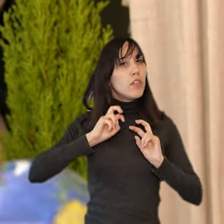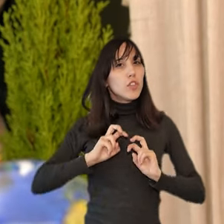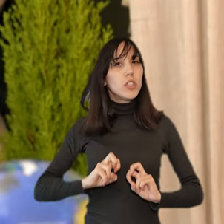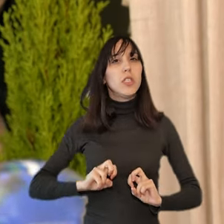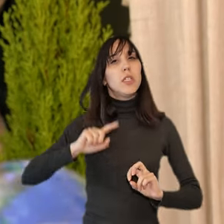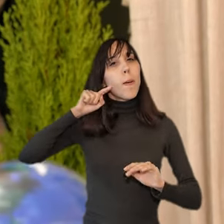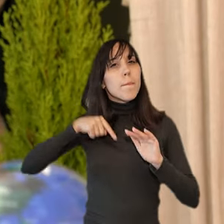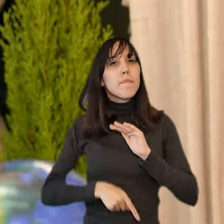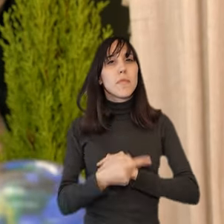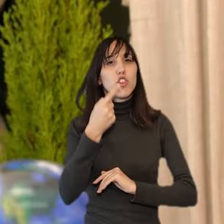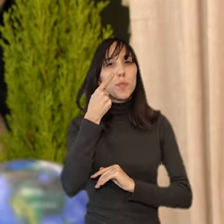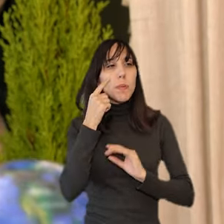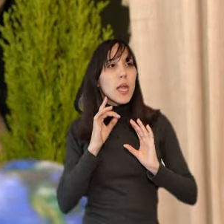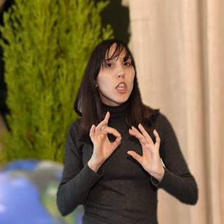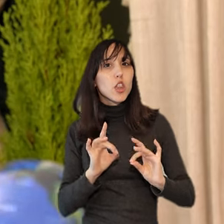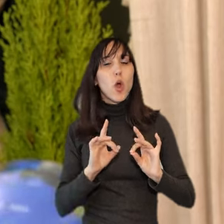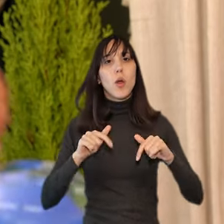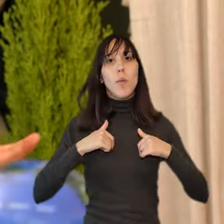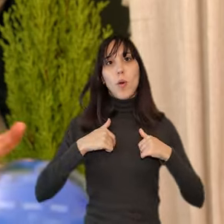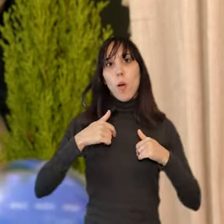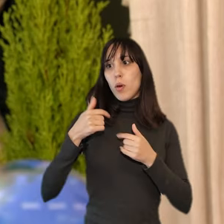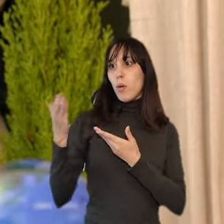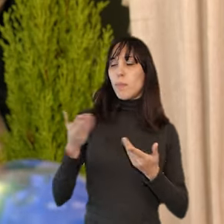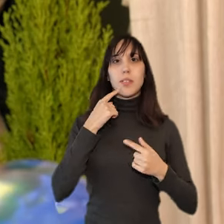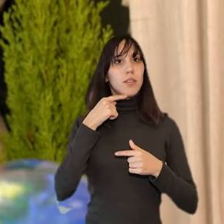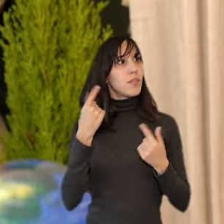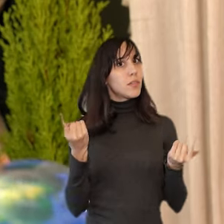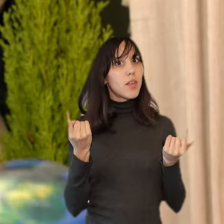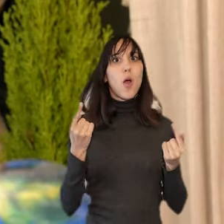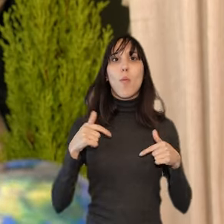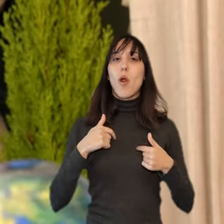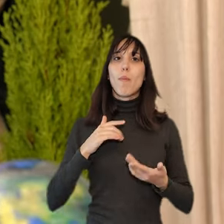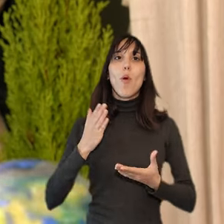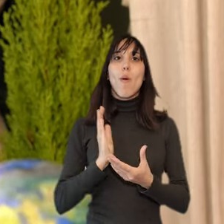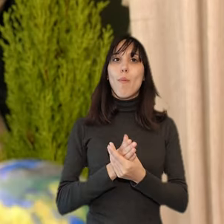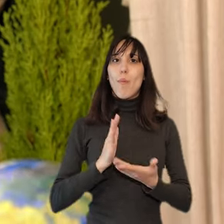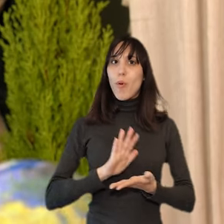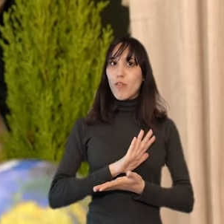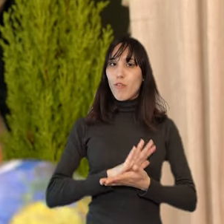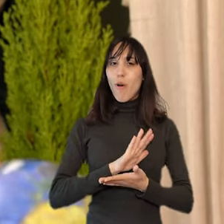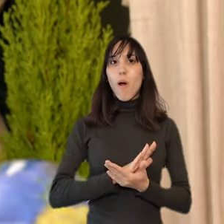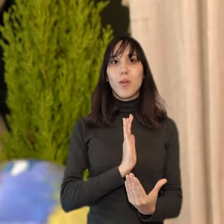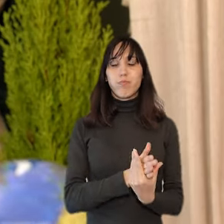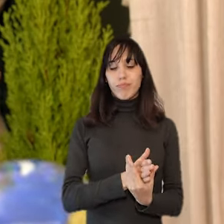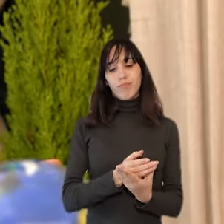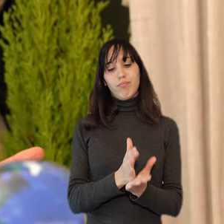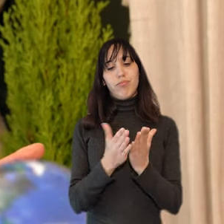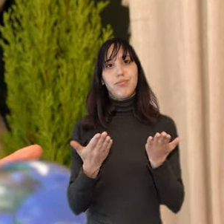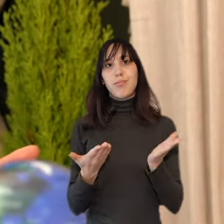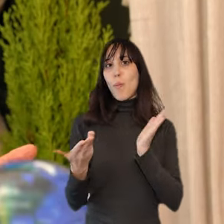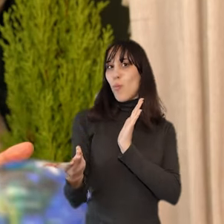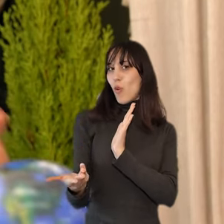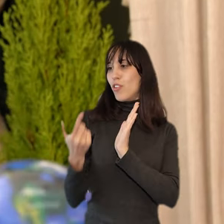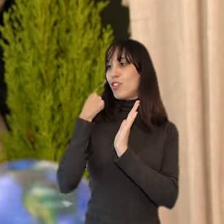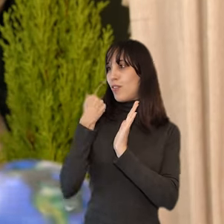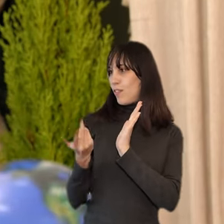experimenta eh e faz as suas apresentações e faz o seu portfólio e e mostra ao outro e partilha com o